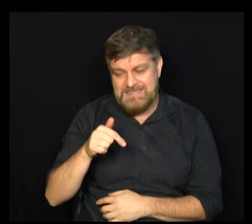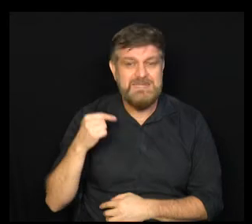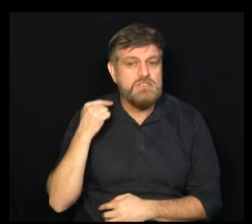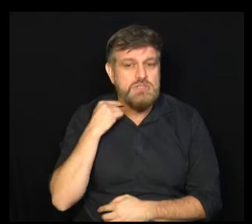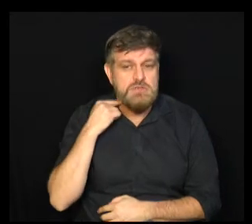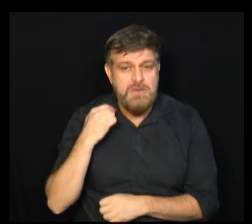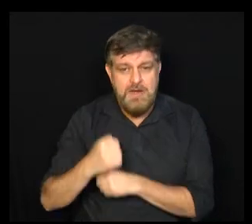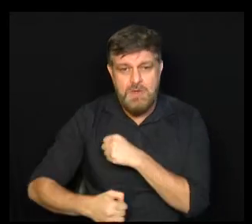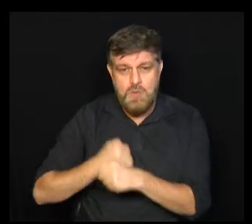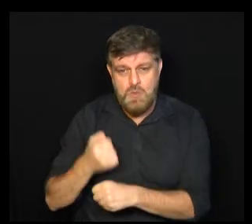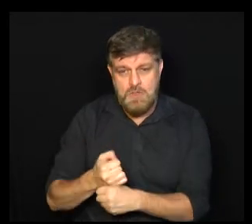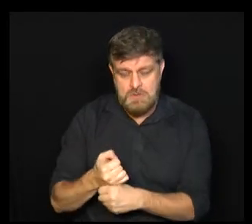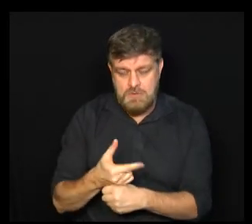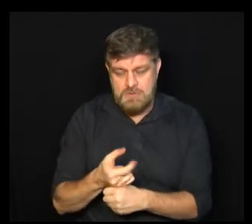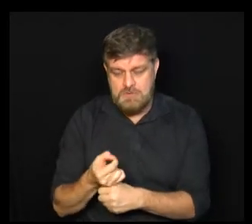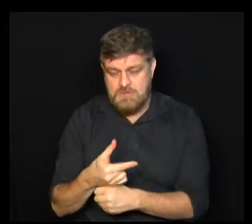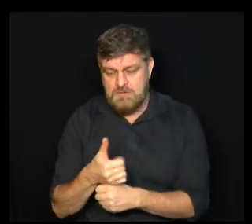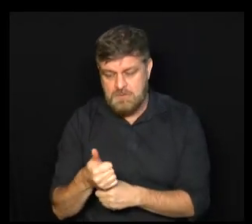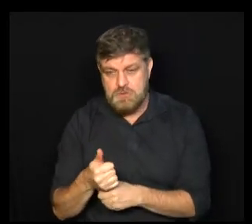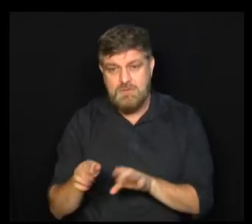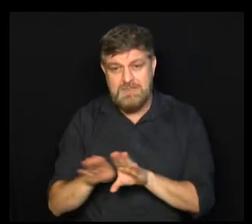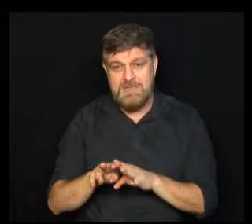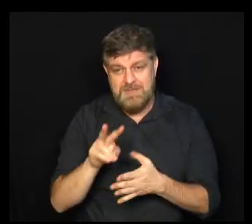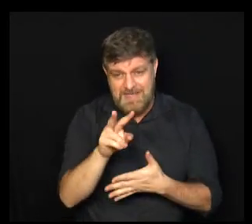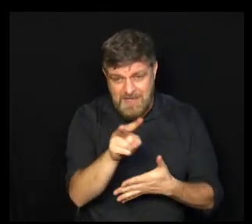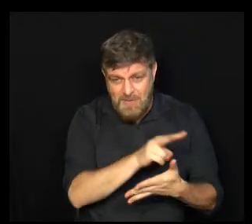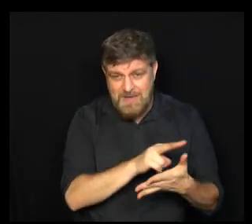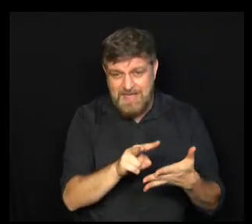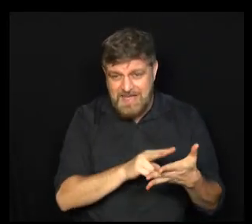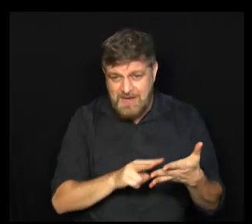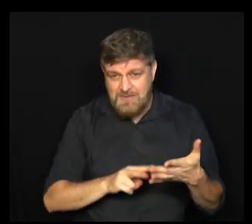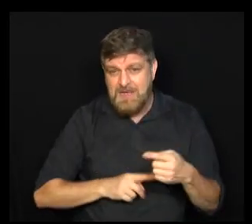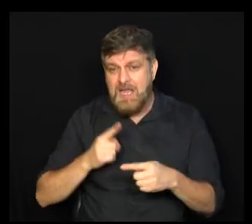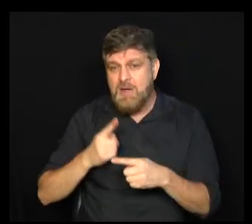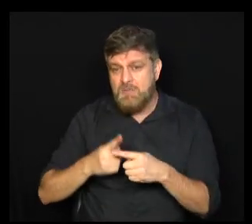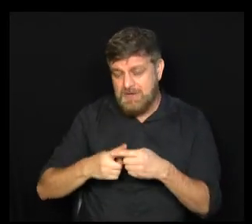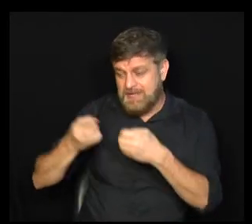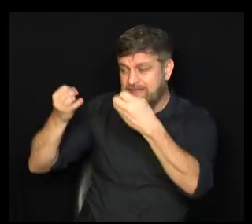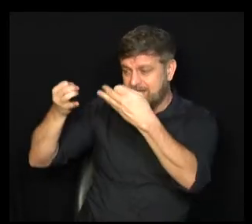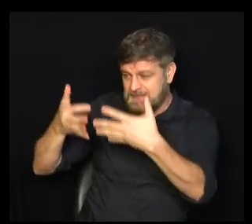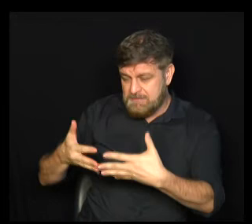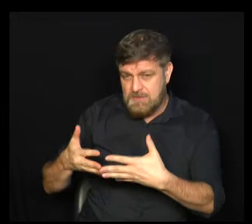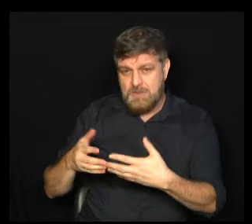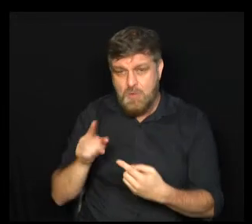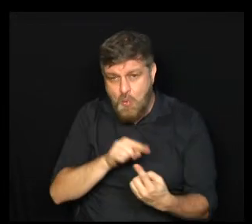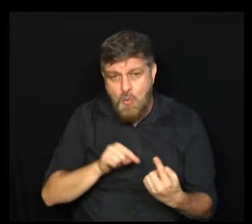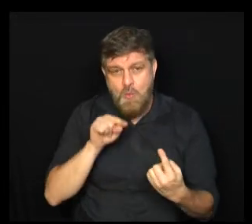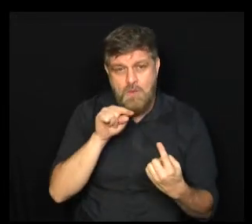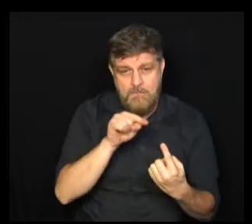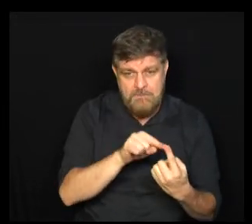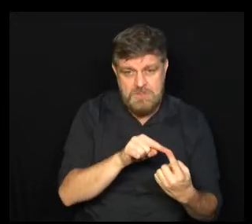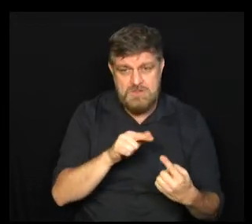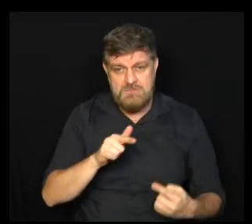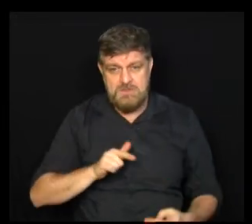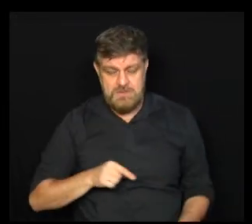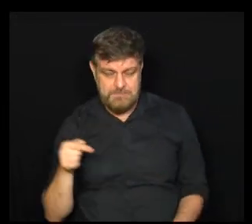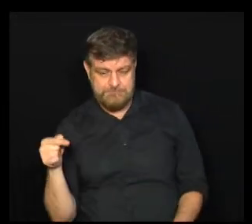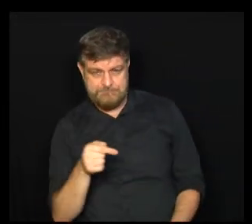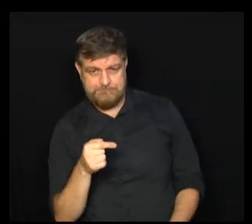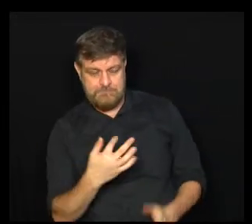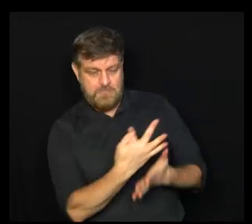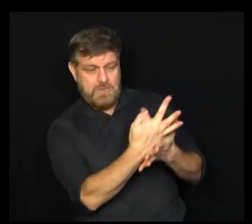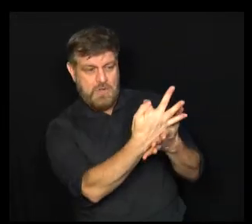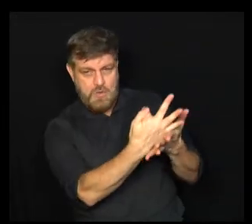maio de 2021. Eu vou ler também a parte da justificativa, porque muito do que eu coloquei na justificativa do